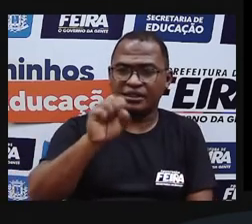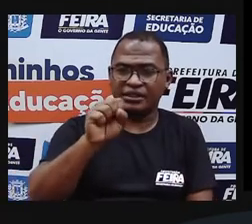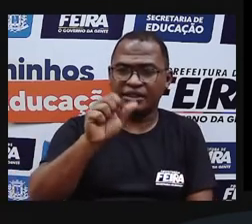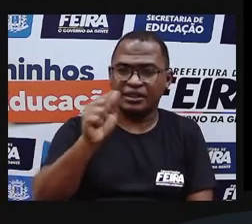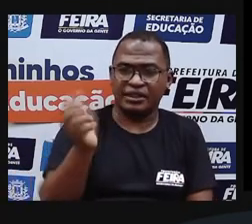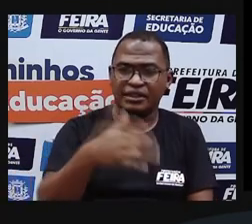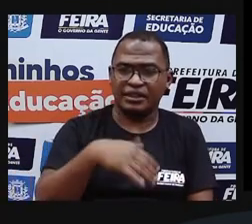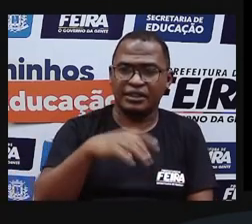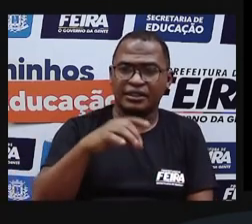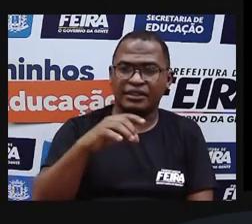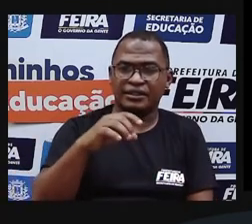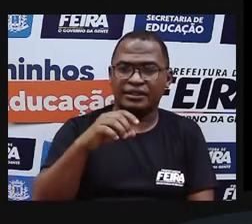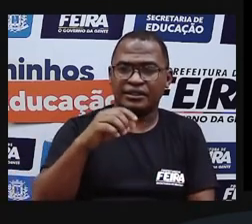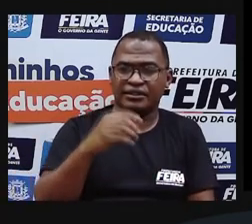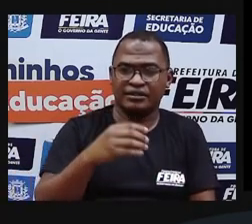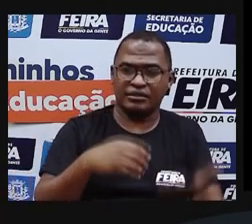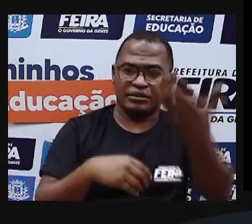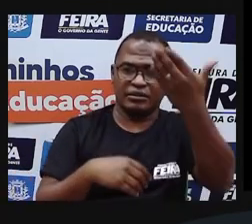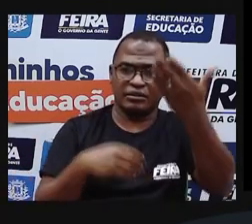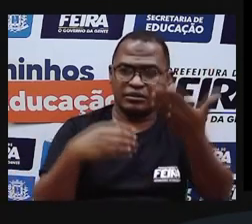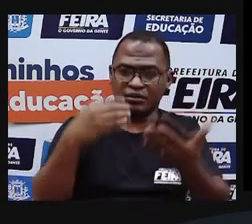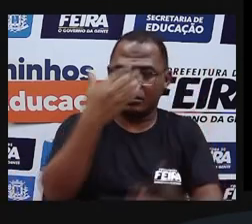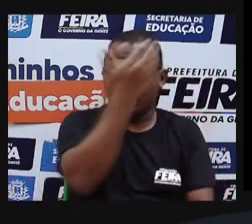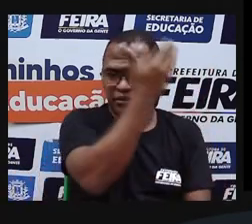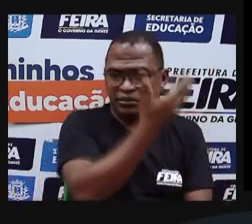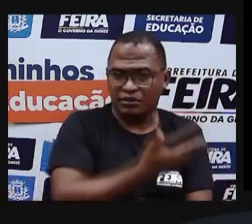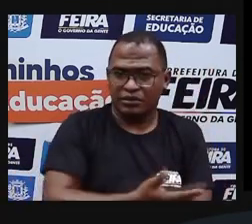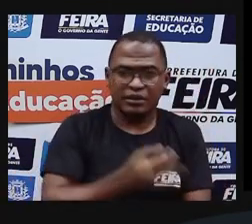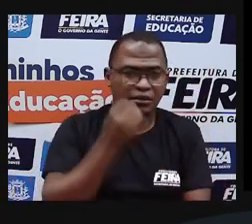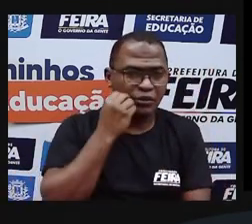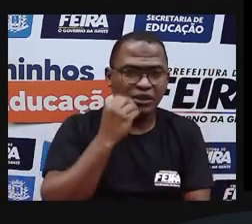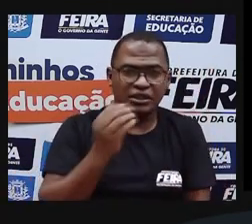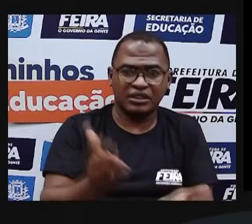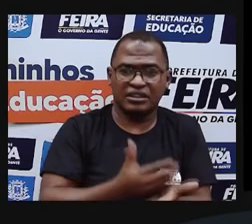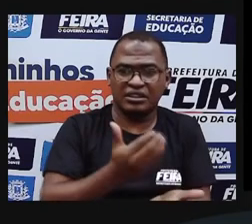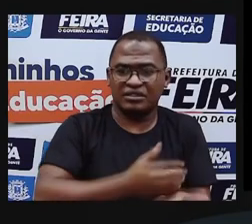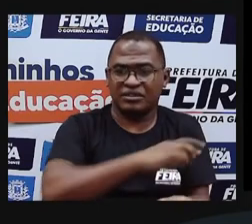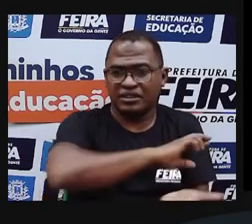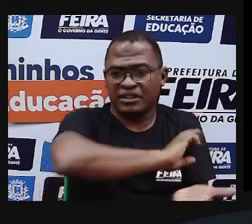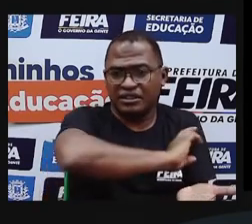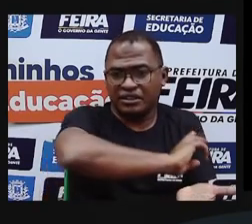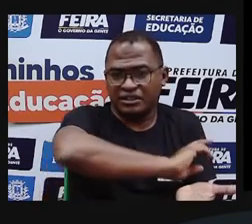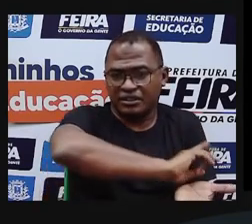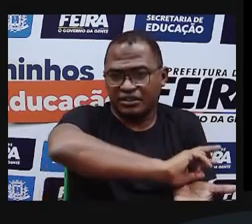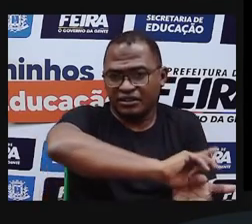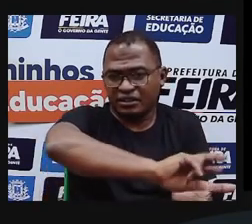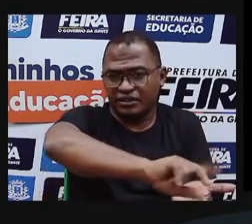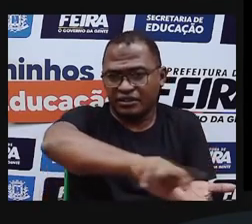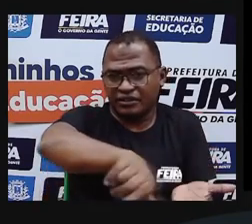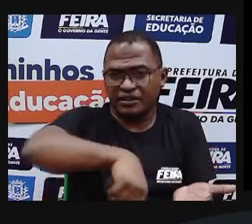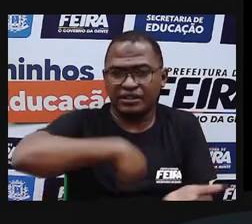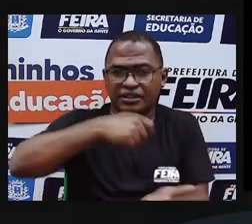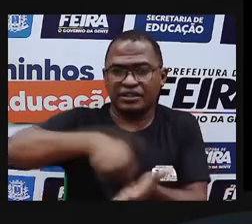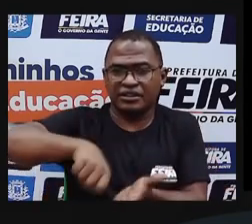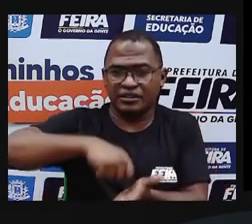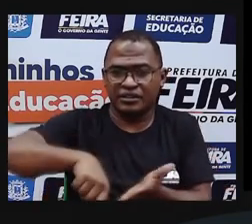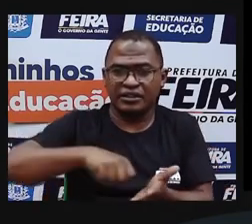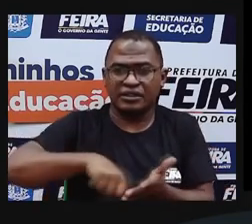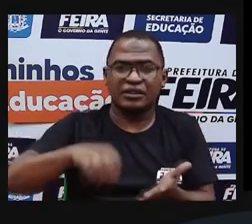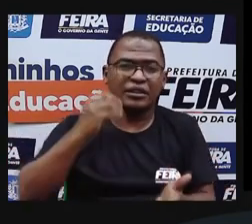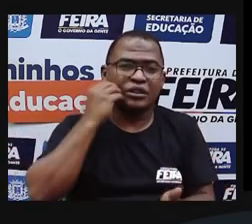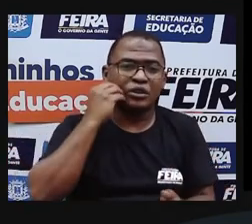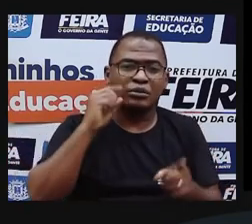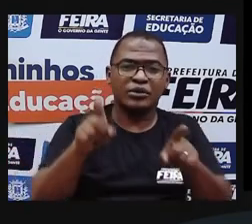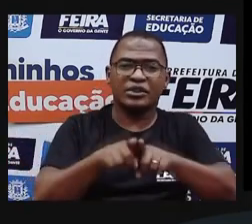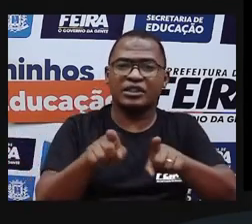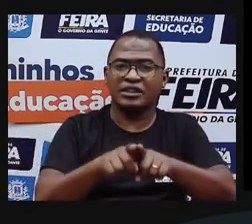uma Ex-Favelada, Pedaços de Fome e Provérbios. Então, Carolina não estava só